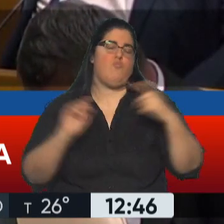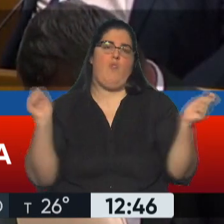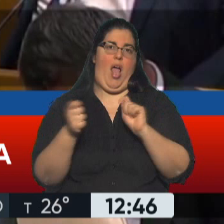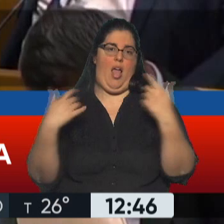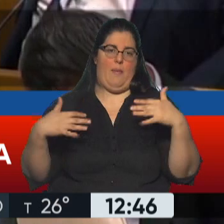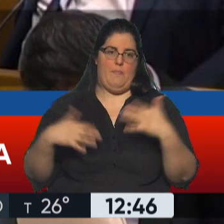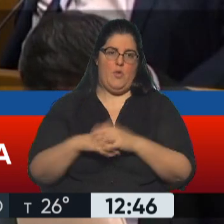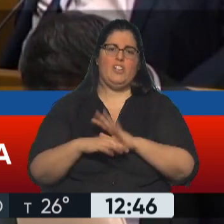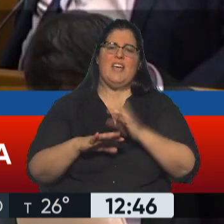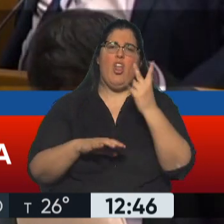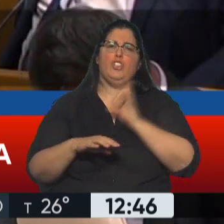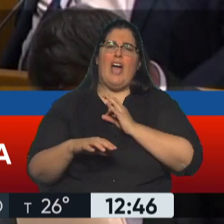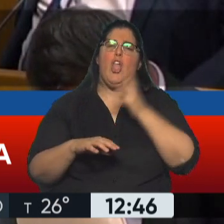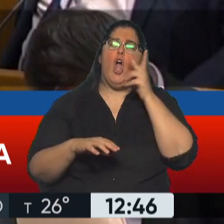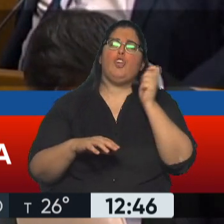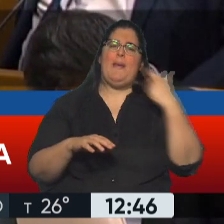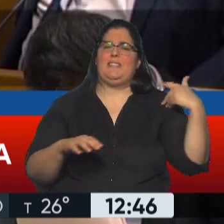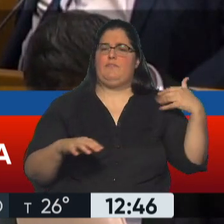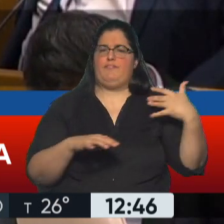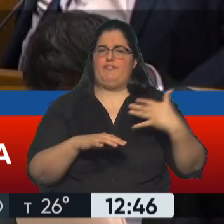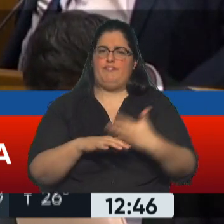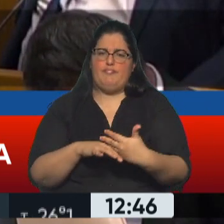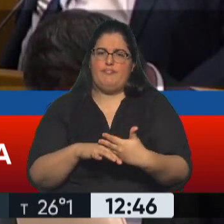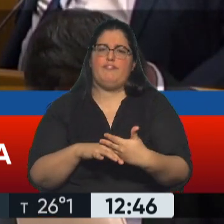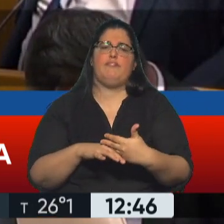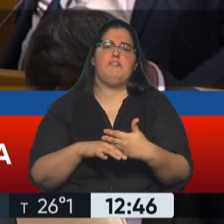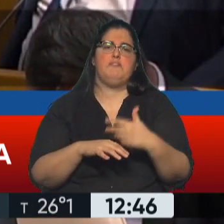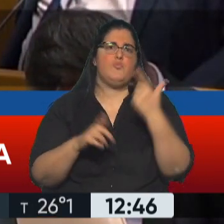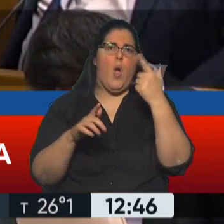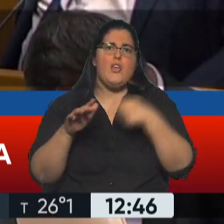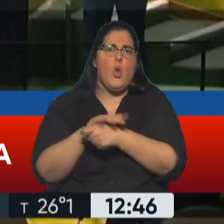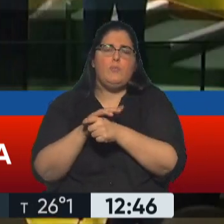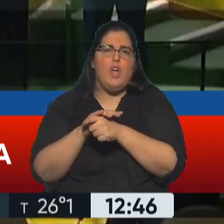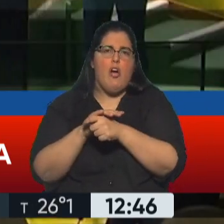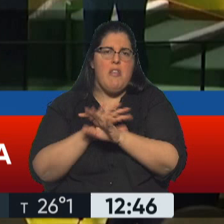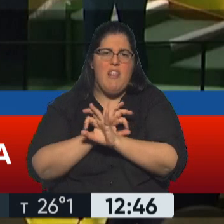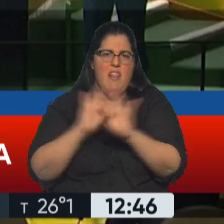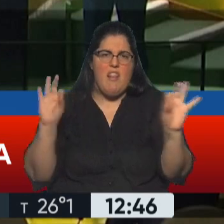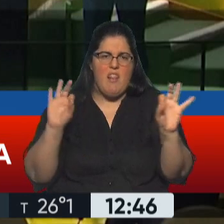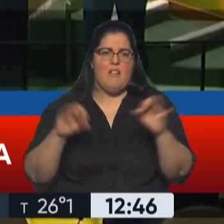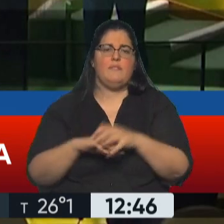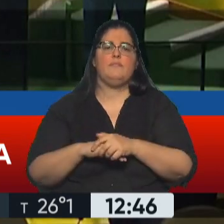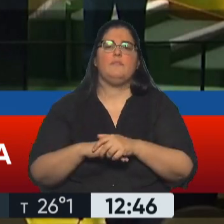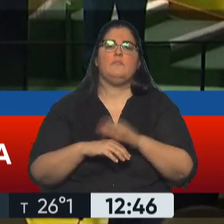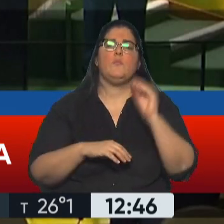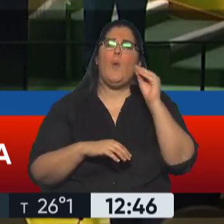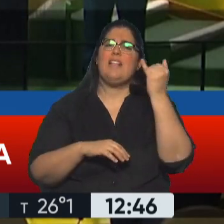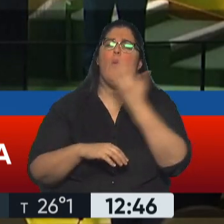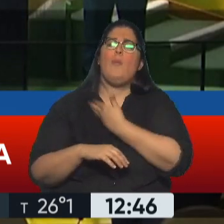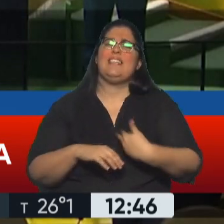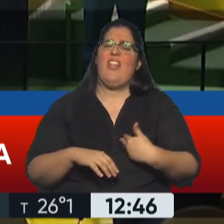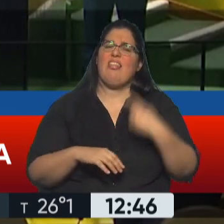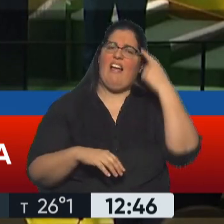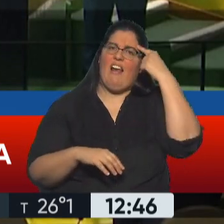Estamos há 2 anos e 8 meses sem qualquer caso concreto de corrupção. O Brasil tem um presidente que